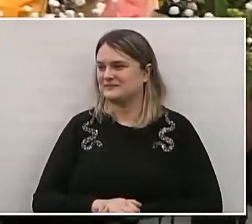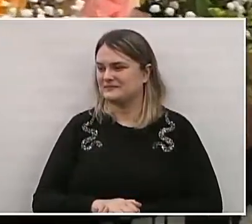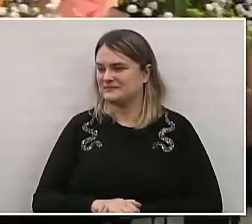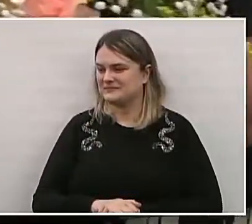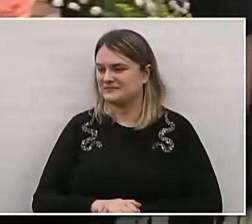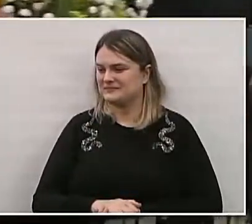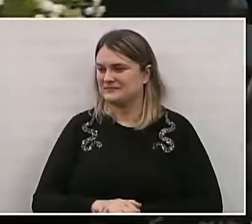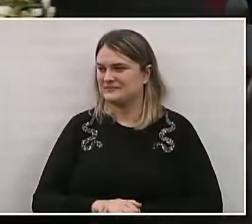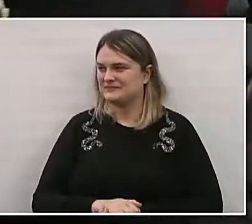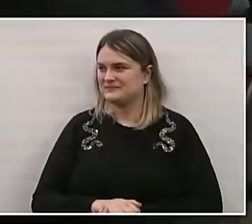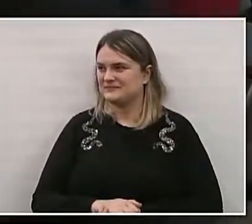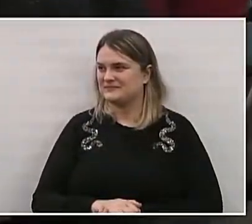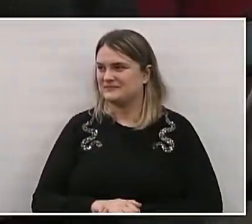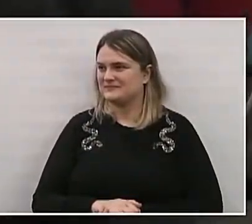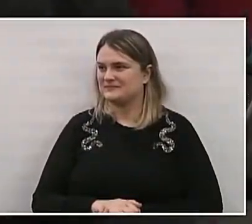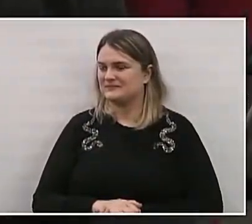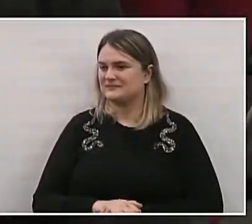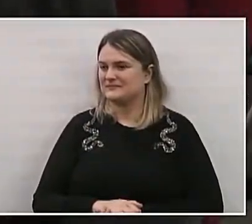homenagem, vereador.